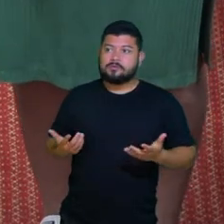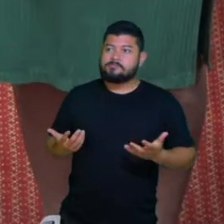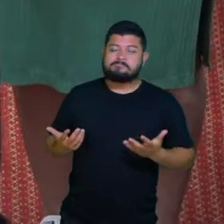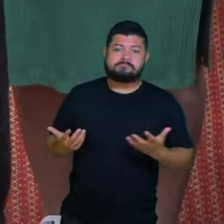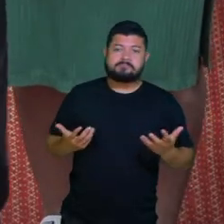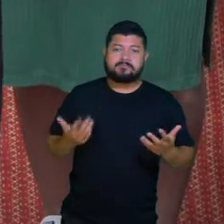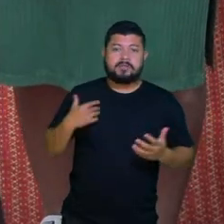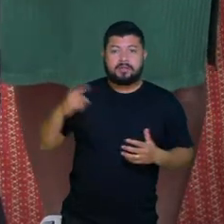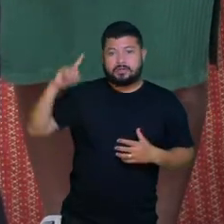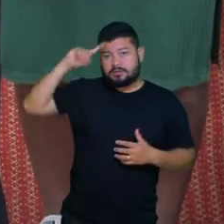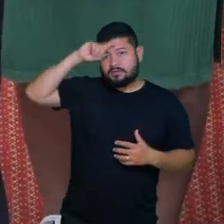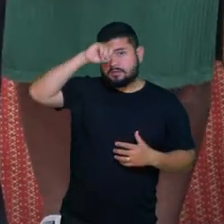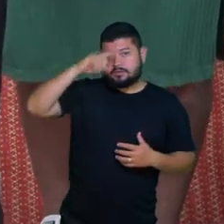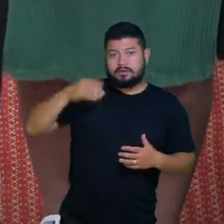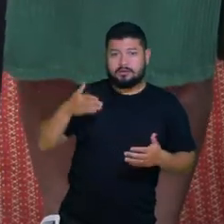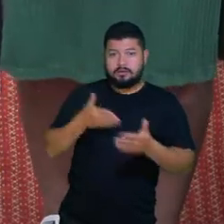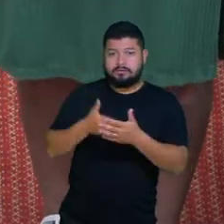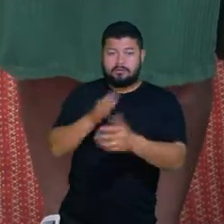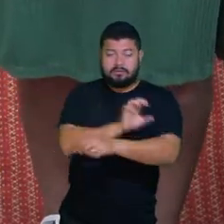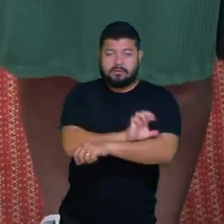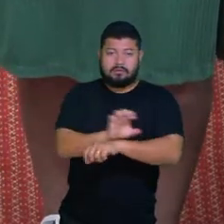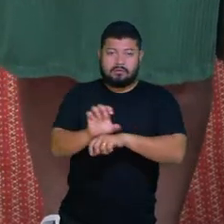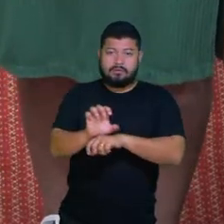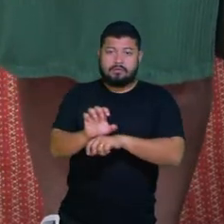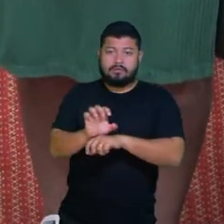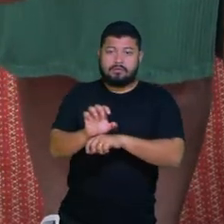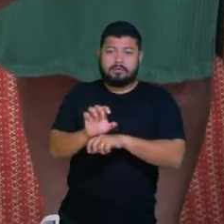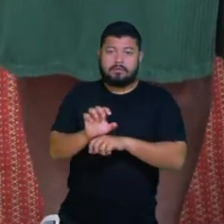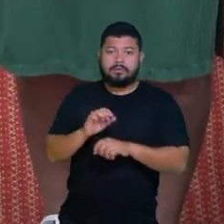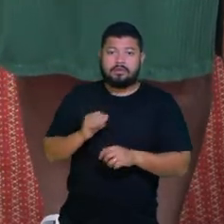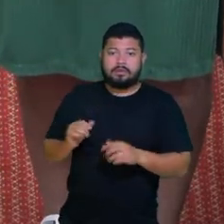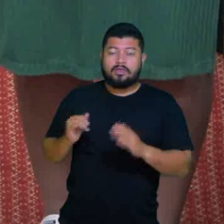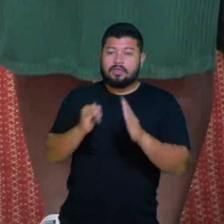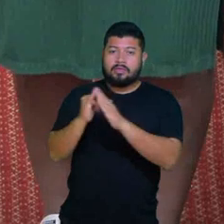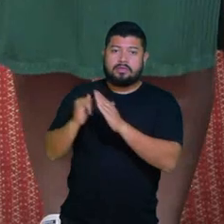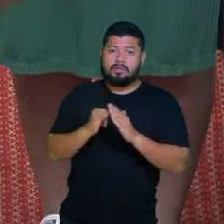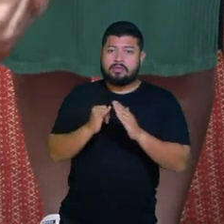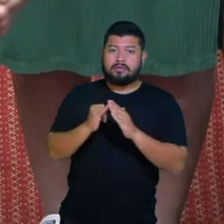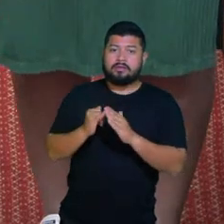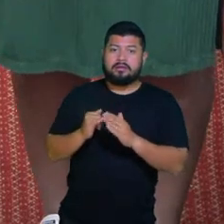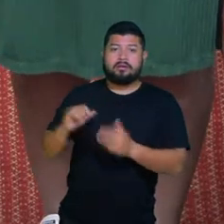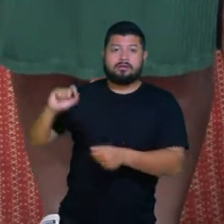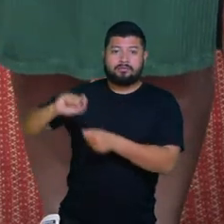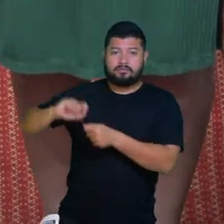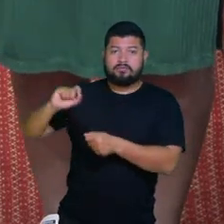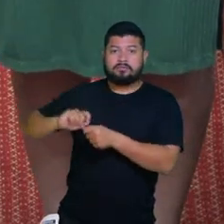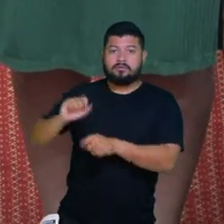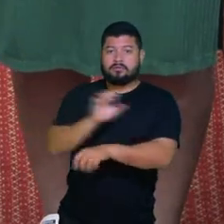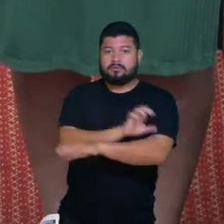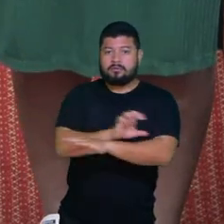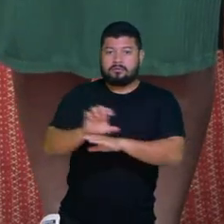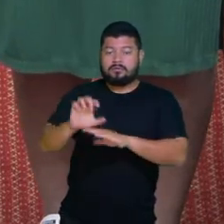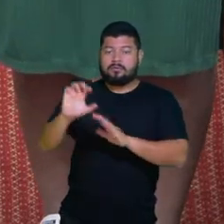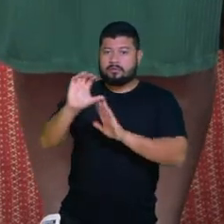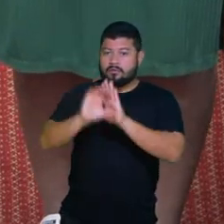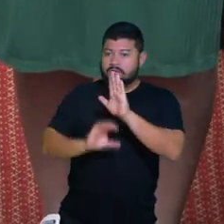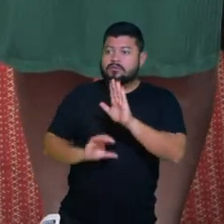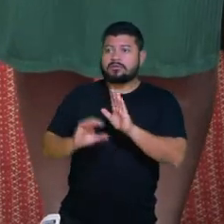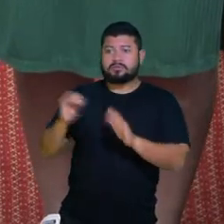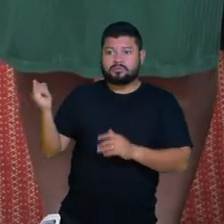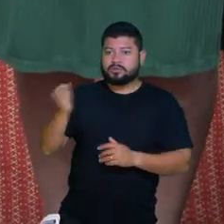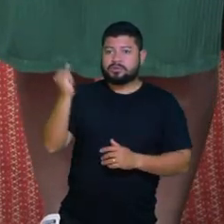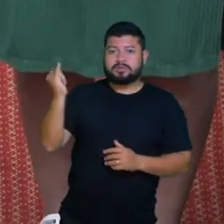dificuldade de colocar o estagiário das instituições que ainda fazem o estágio curricular que é importantíssimo